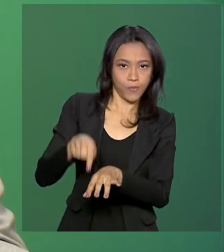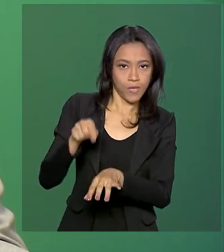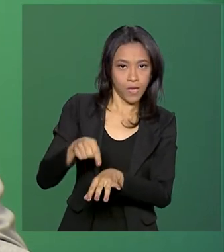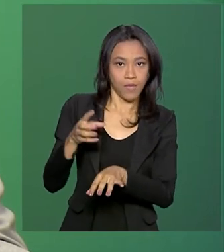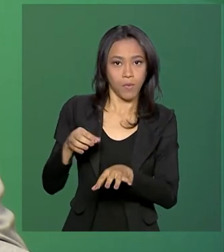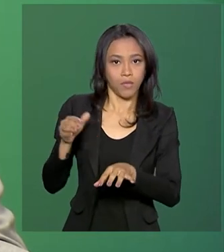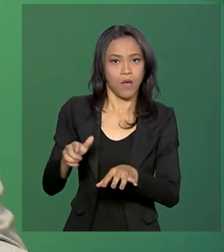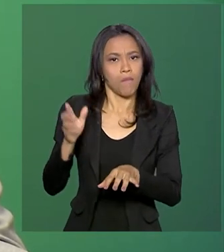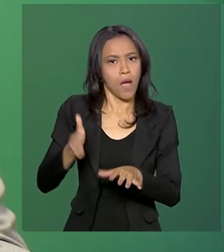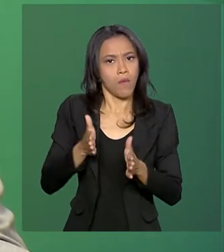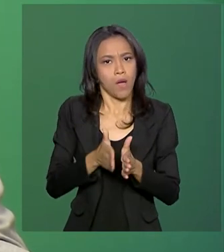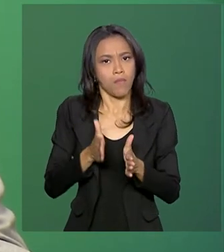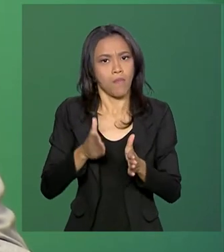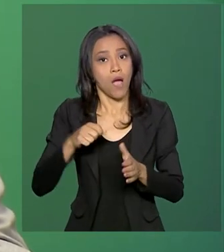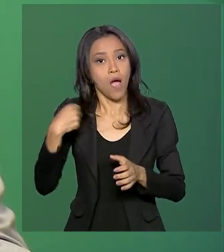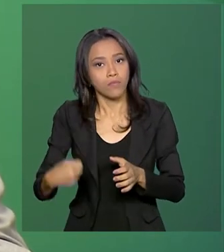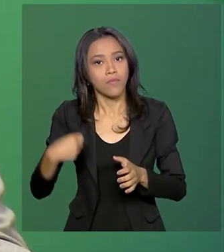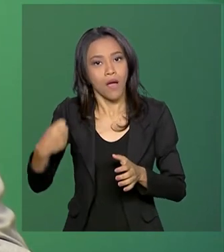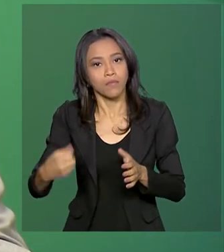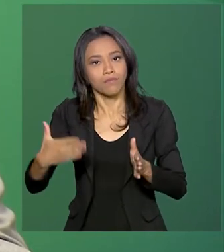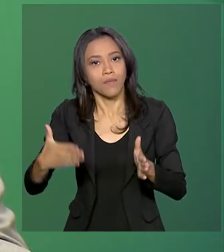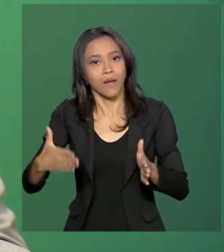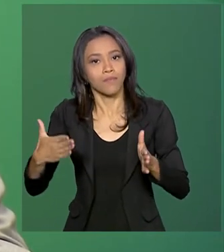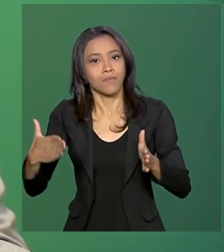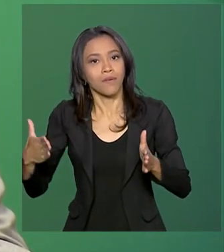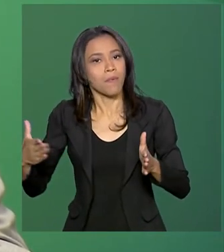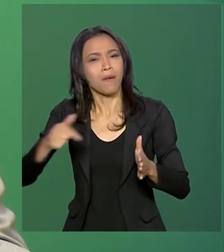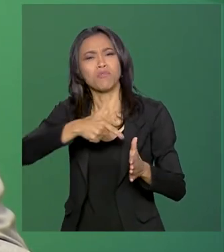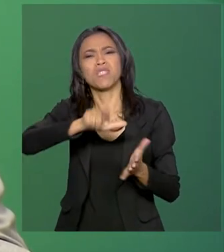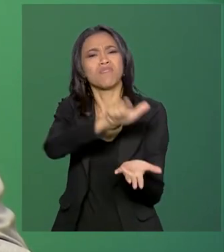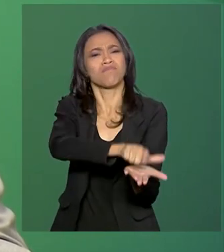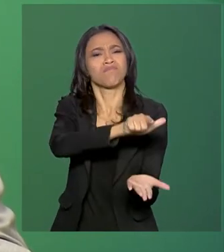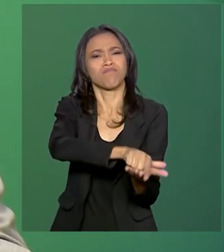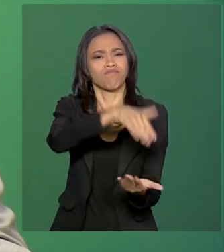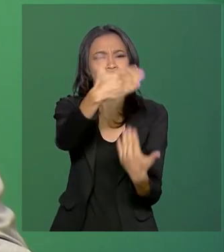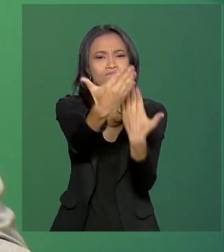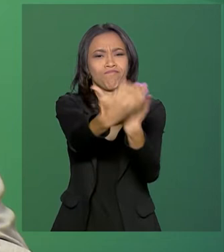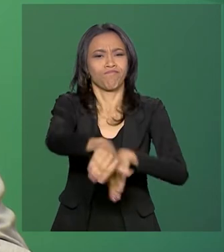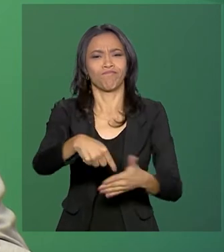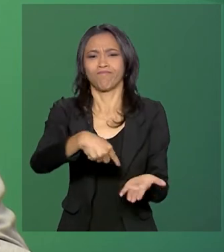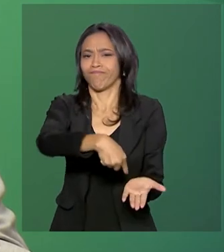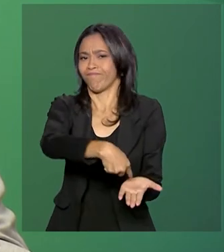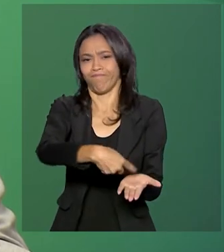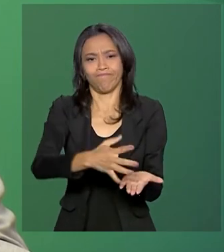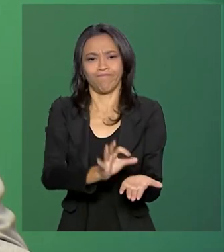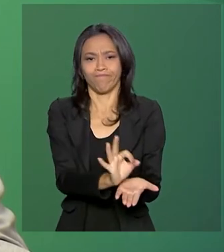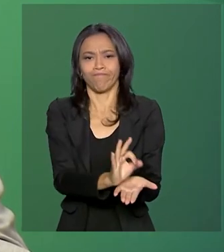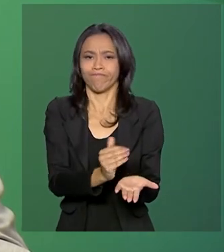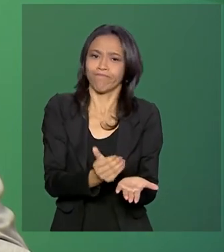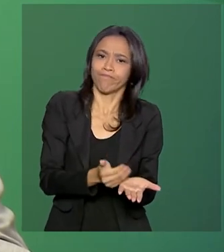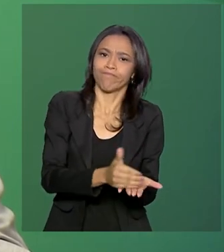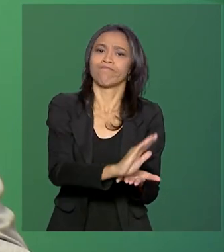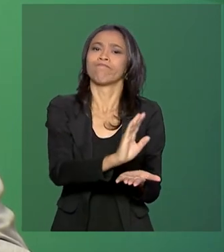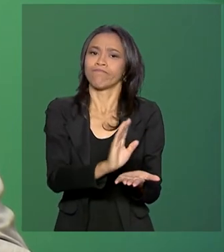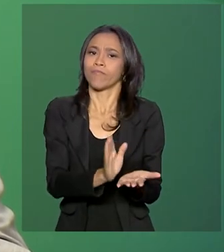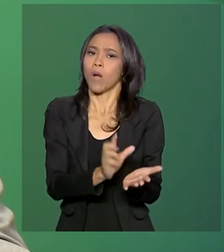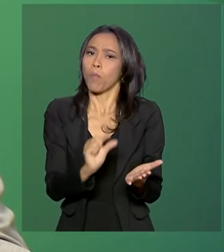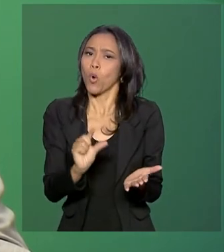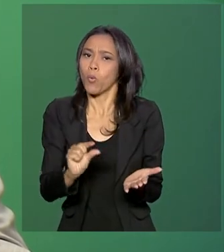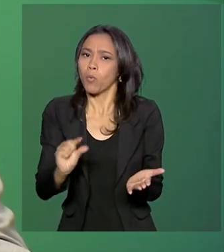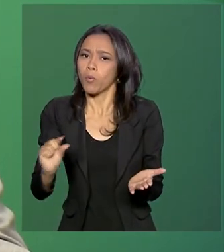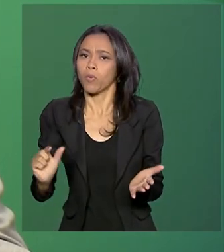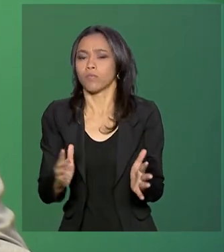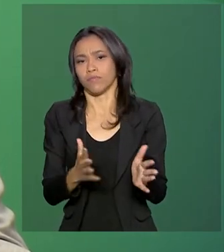contagem regressiva para a gente não ter mais essa operação de